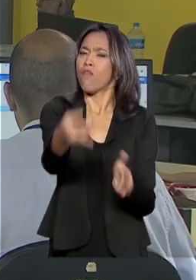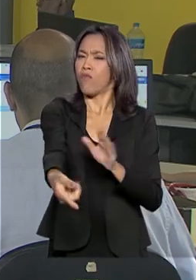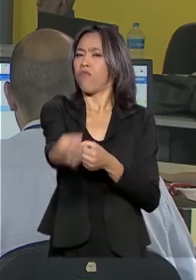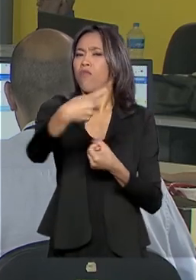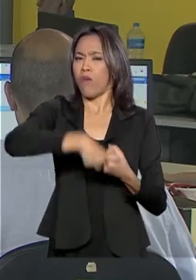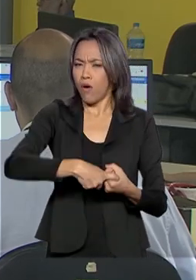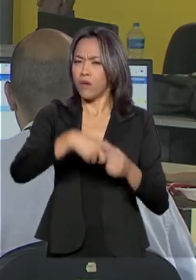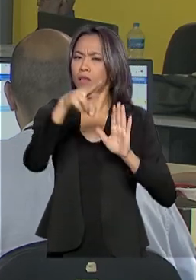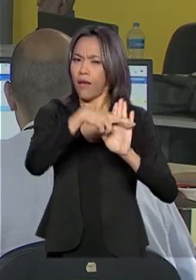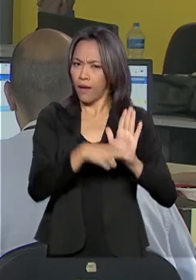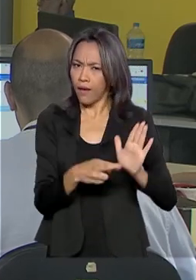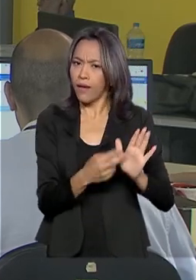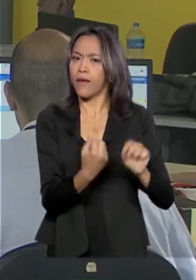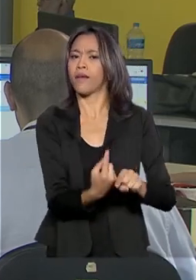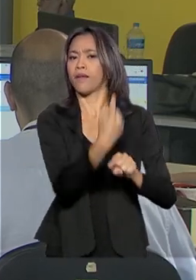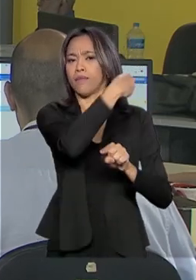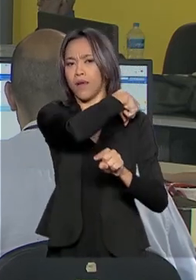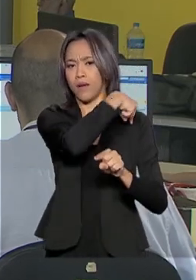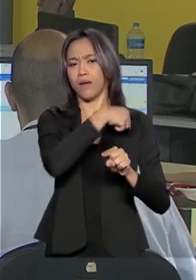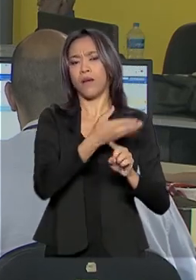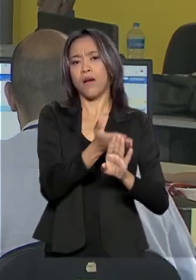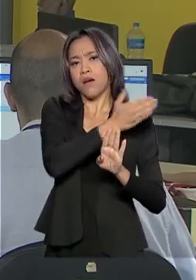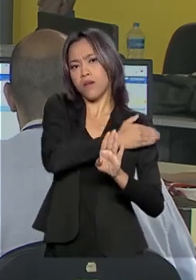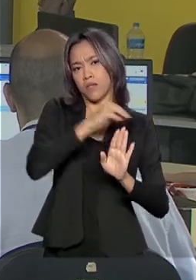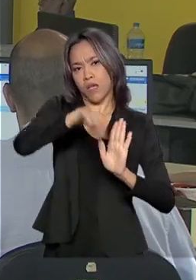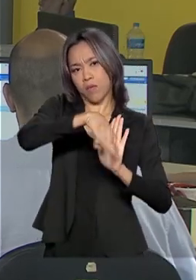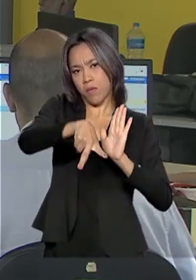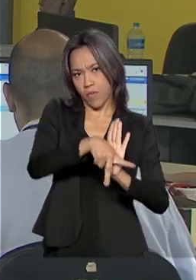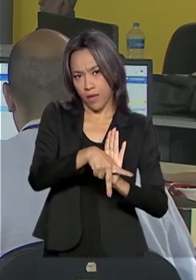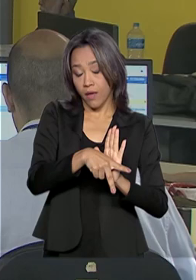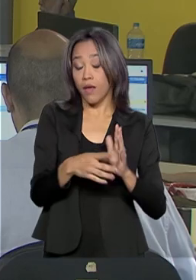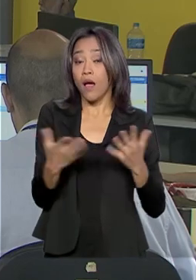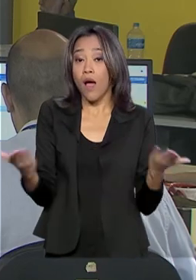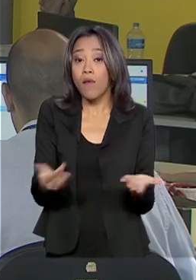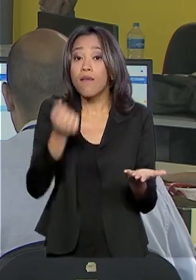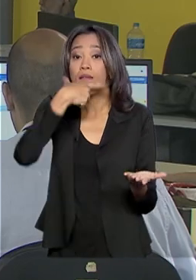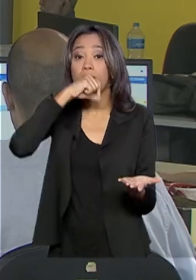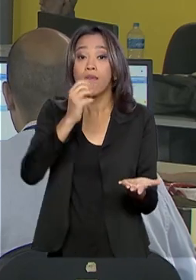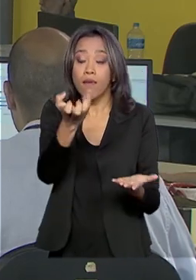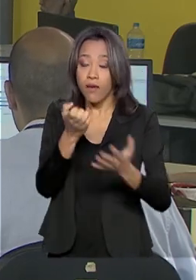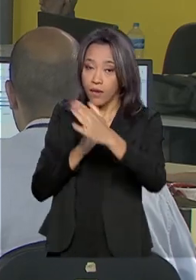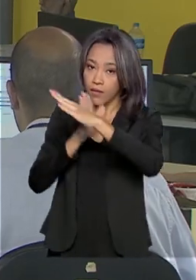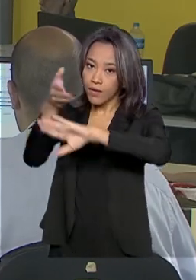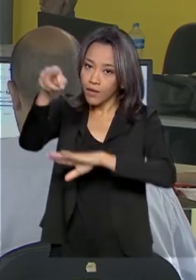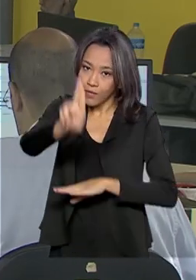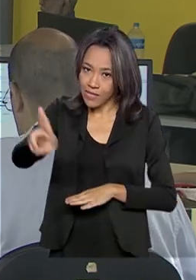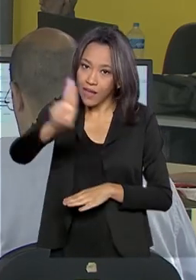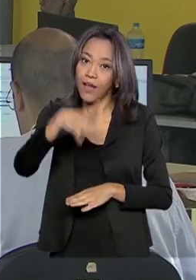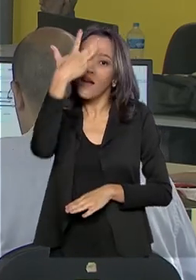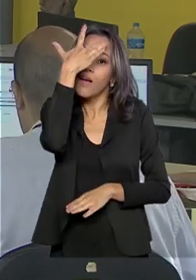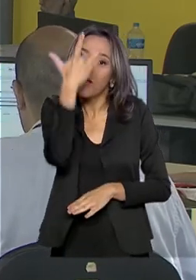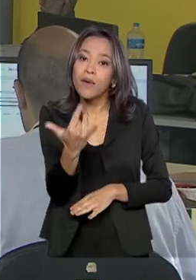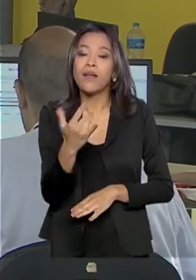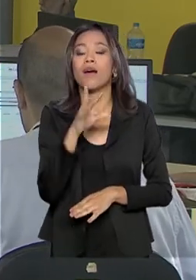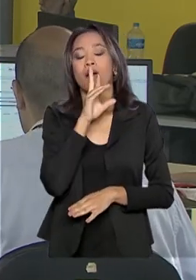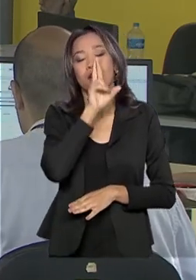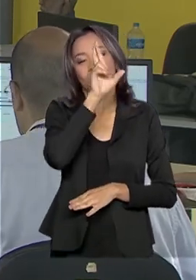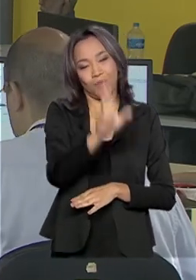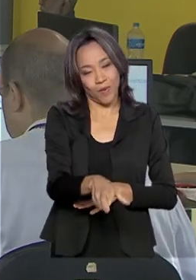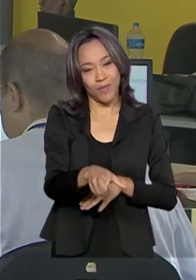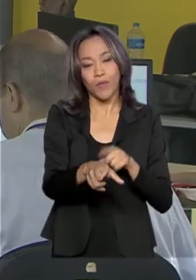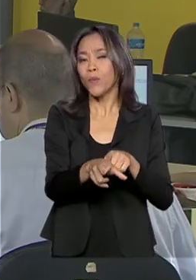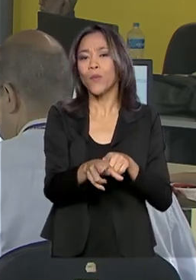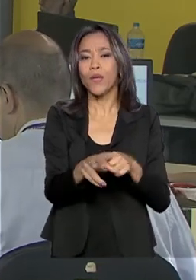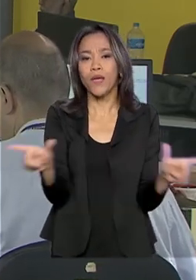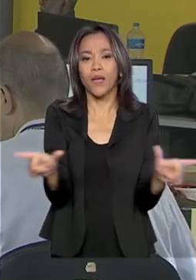que havia antes da medida provisória. Agora, para aqueles que querem ingressar na universidade, amanhã sai o resultado da segunda chamada do